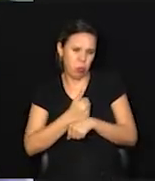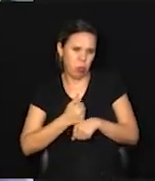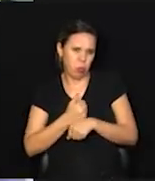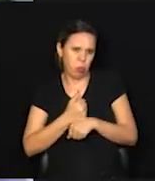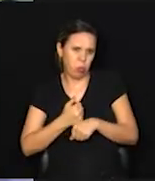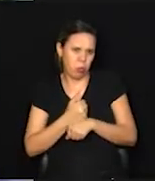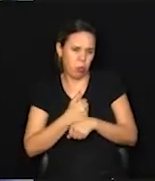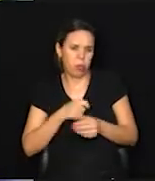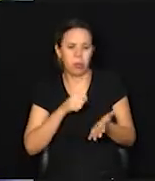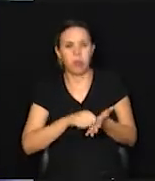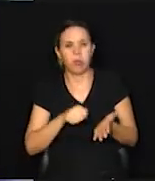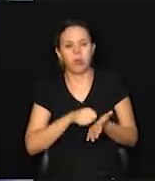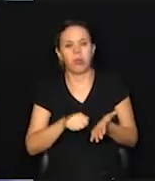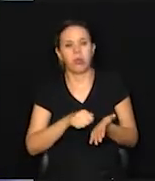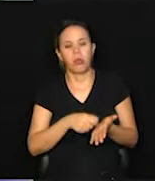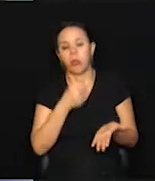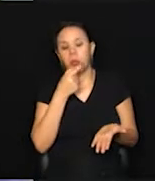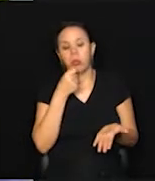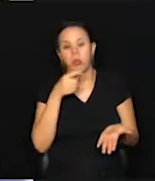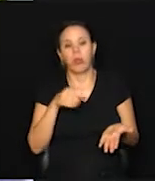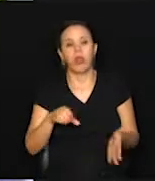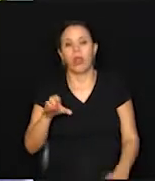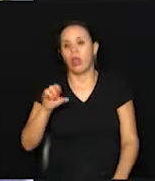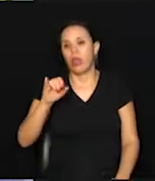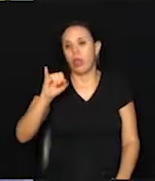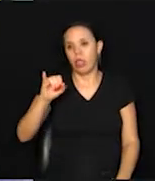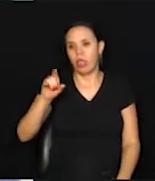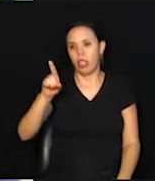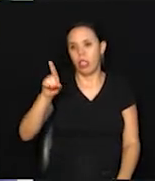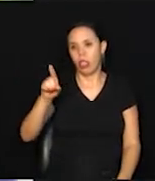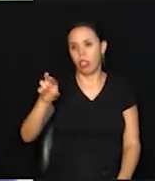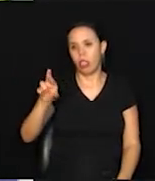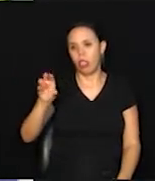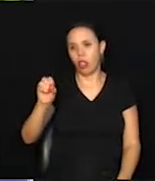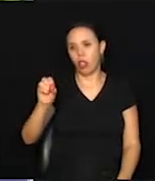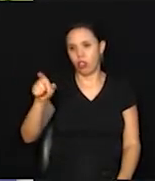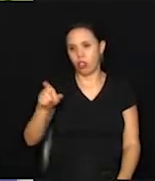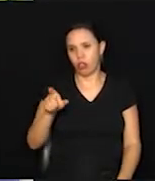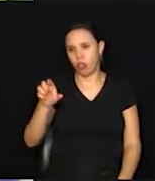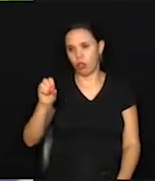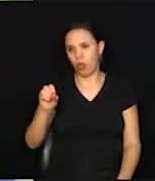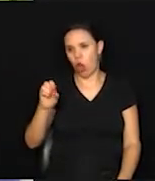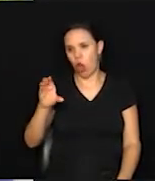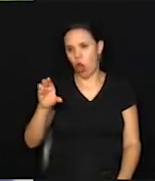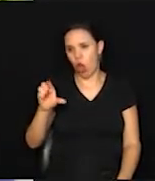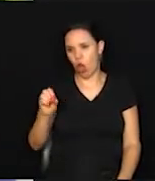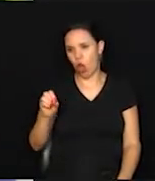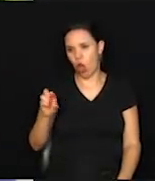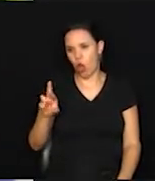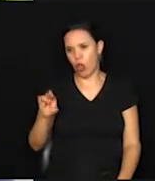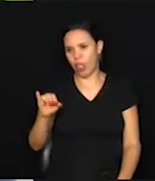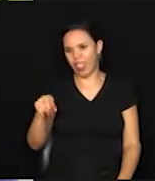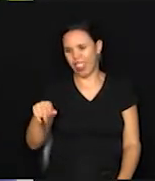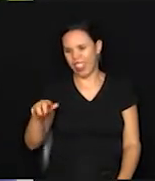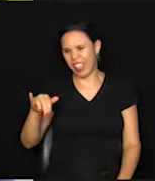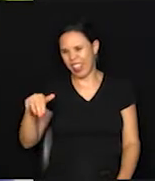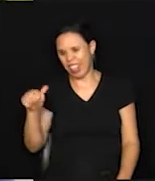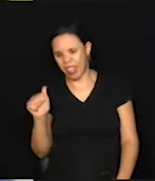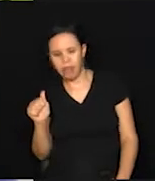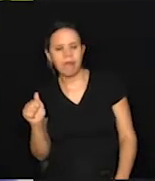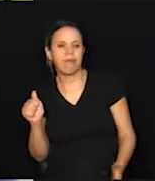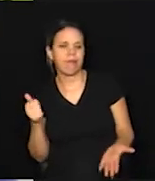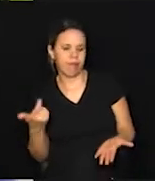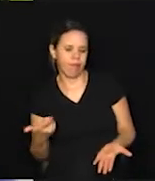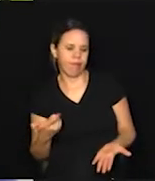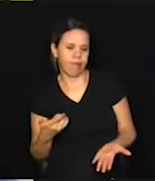a prescrever a hidroxicloroquina de forma muito mais frequente e mais, que mesmo depois dos estudos que desbancaram